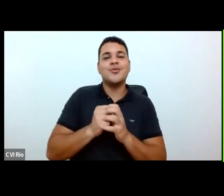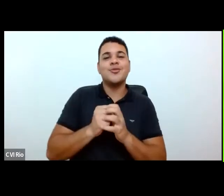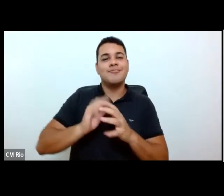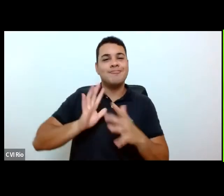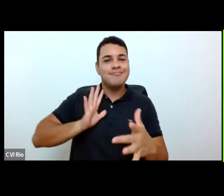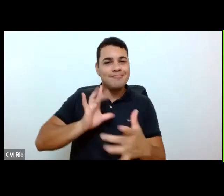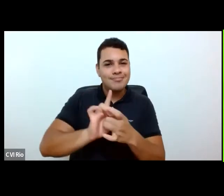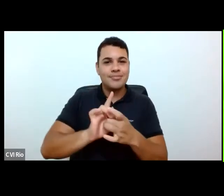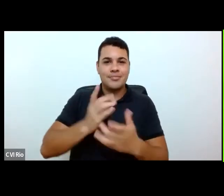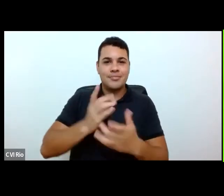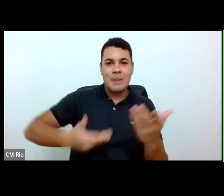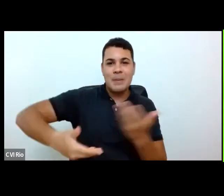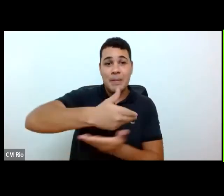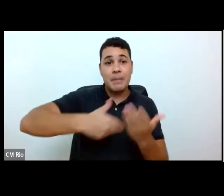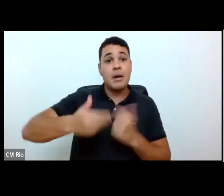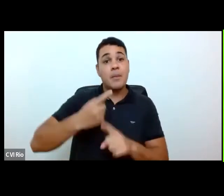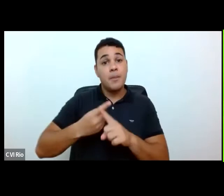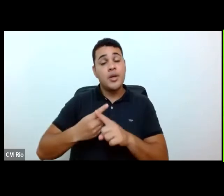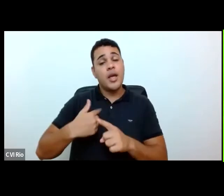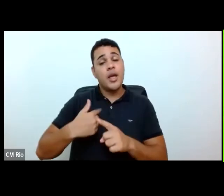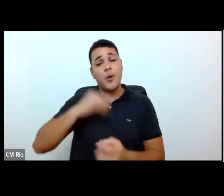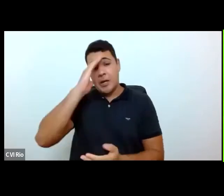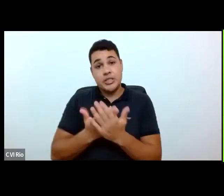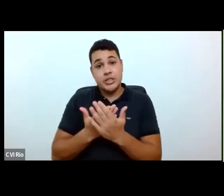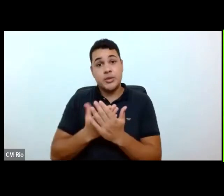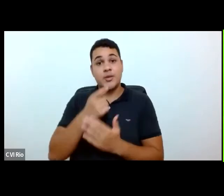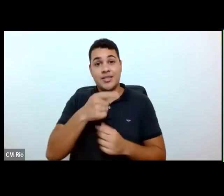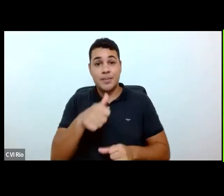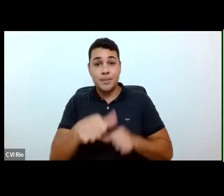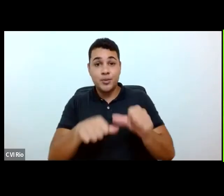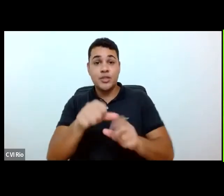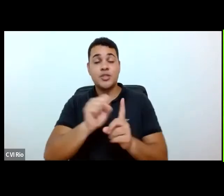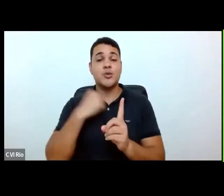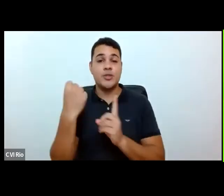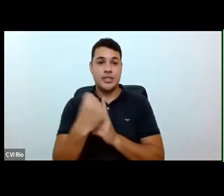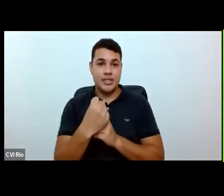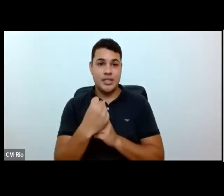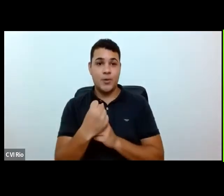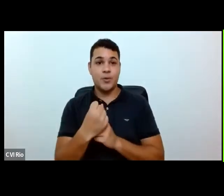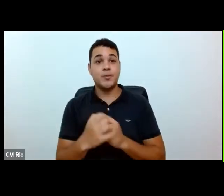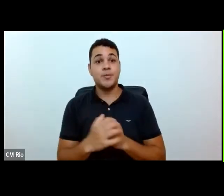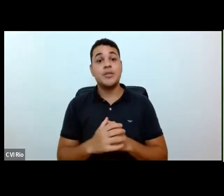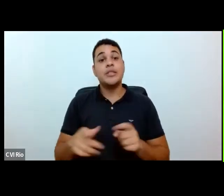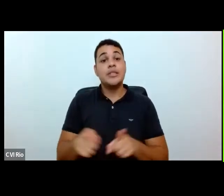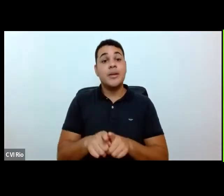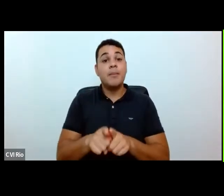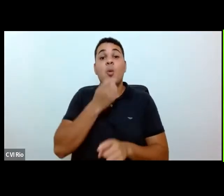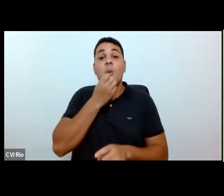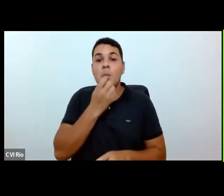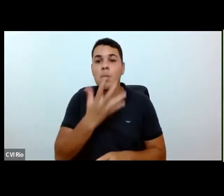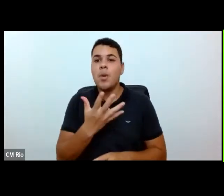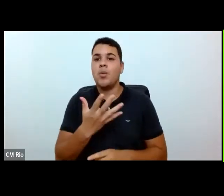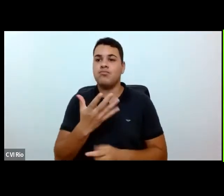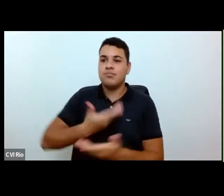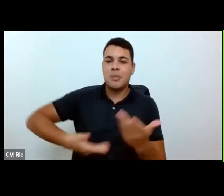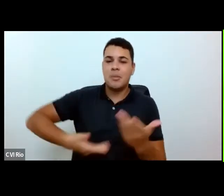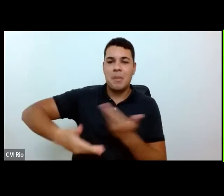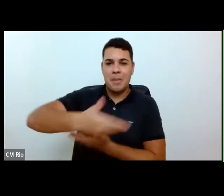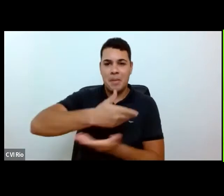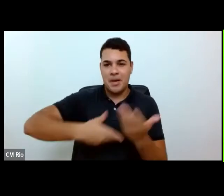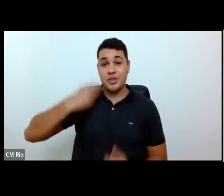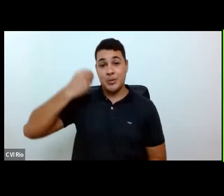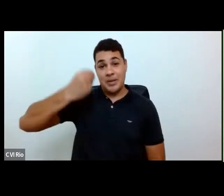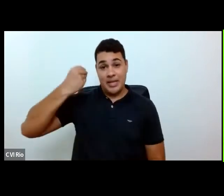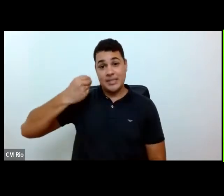para essa transformação social e um bom convívio social, né, entre as populações a partir